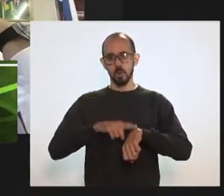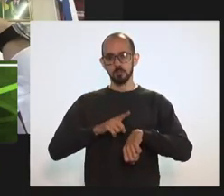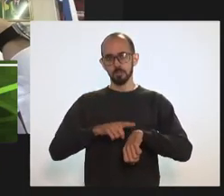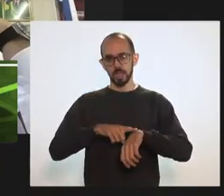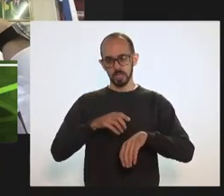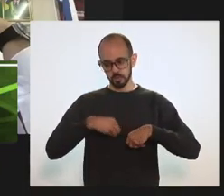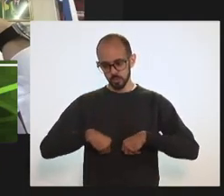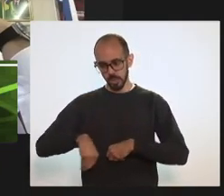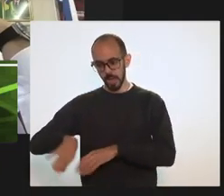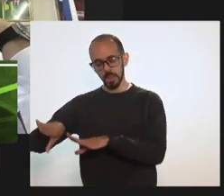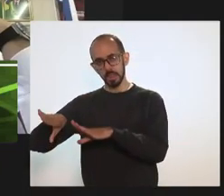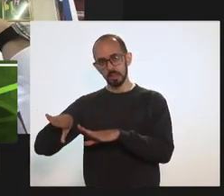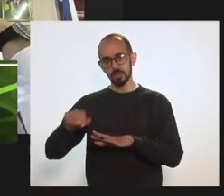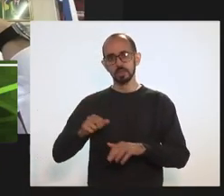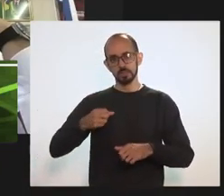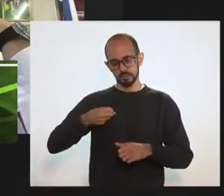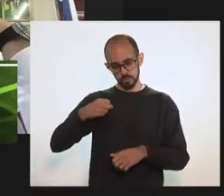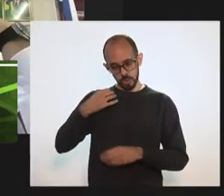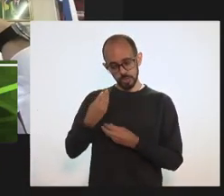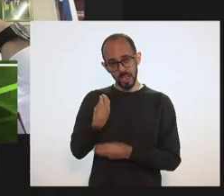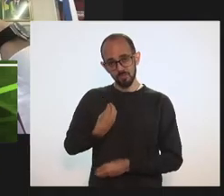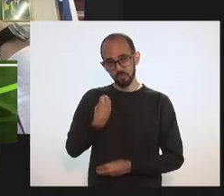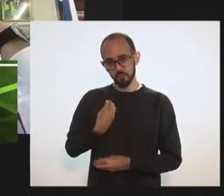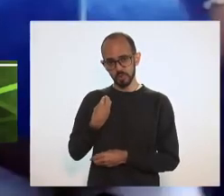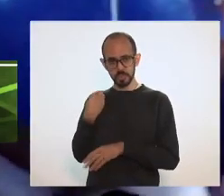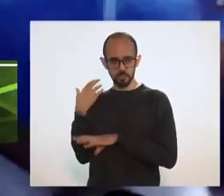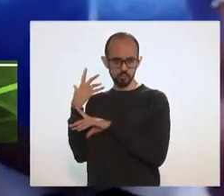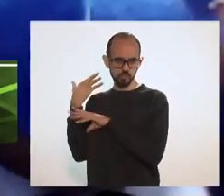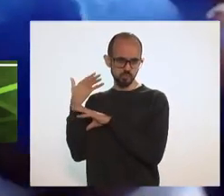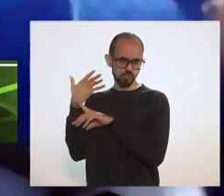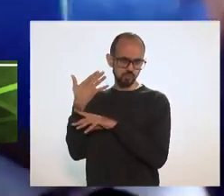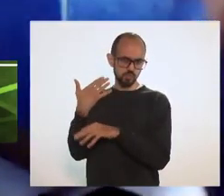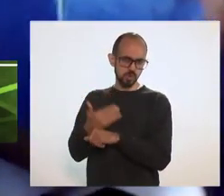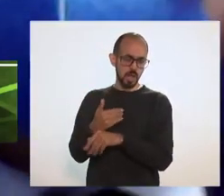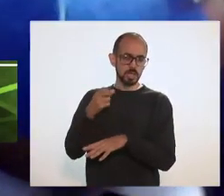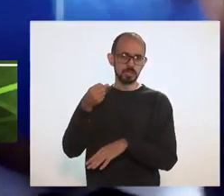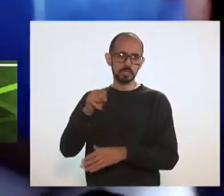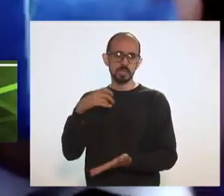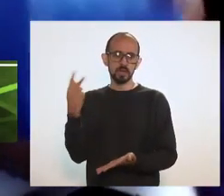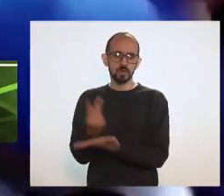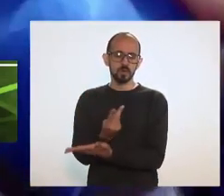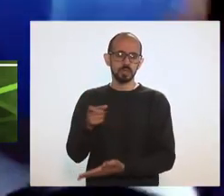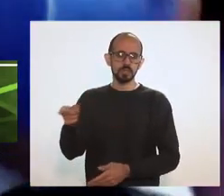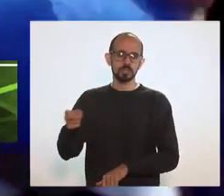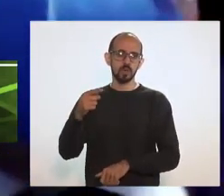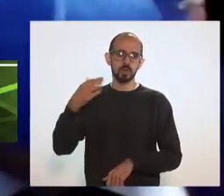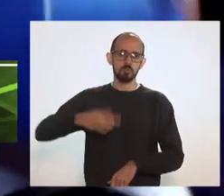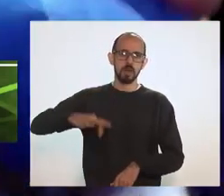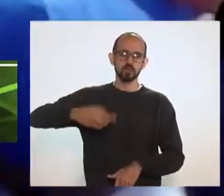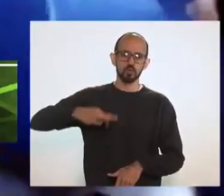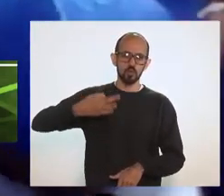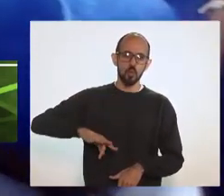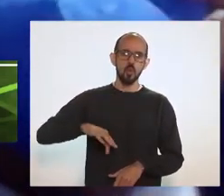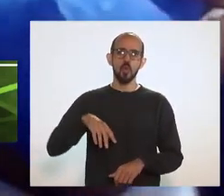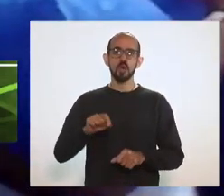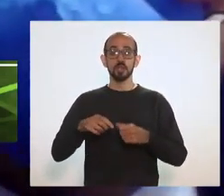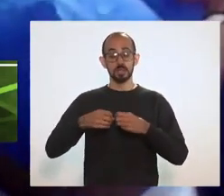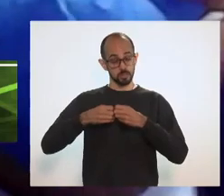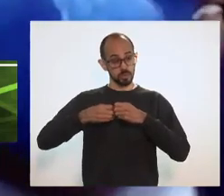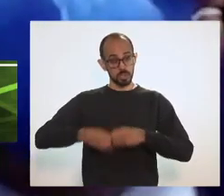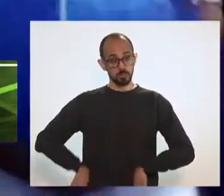animal. Até porque, quando é abatido o animal e limpado, e é feita a limpeza, a carcaça dele